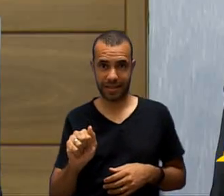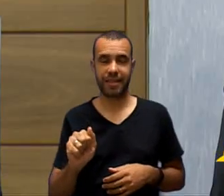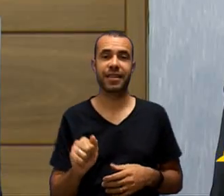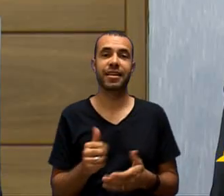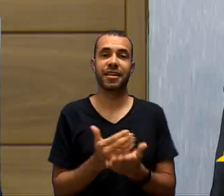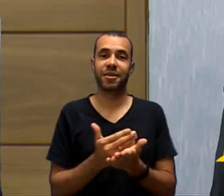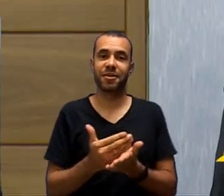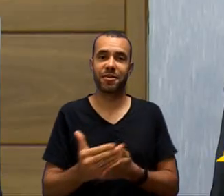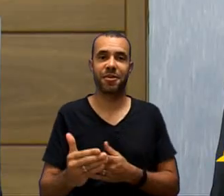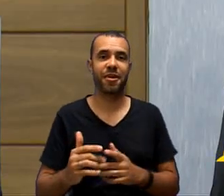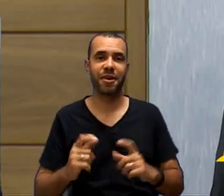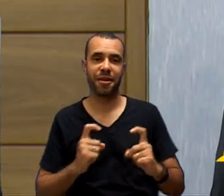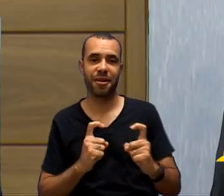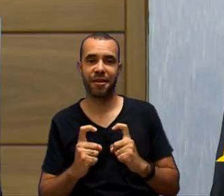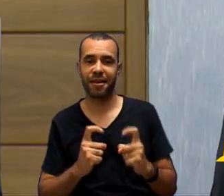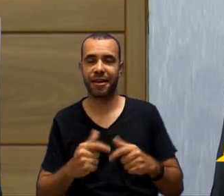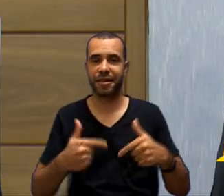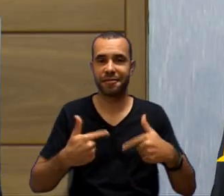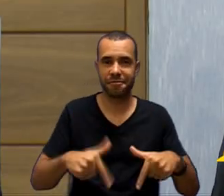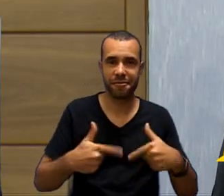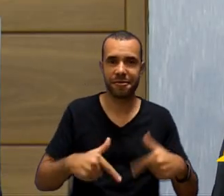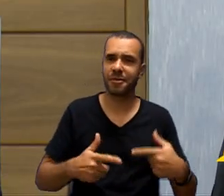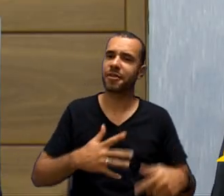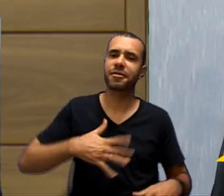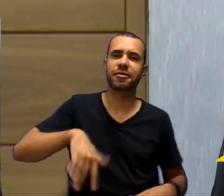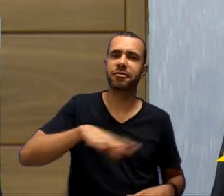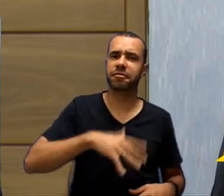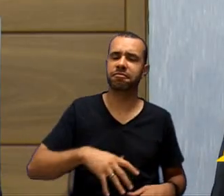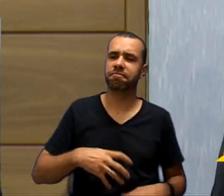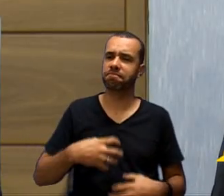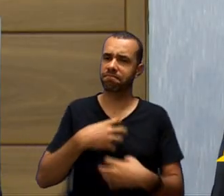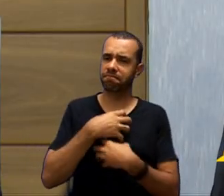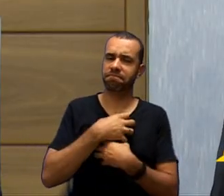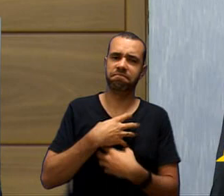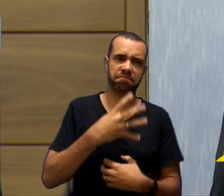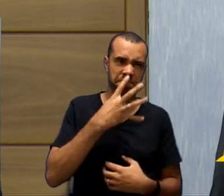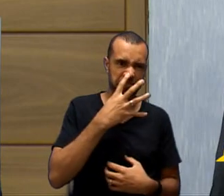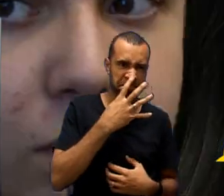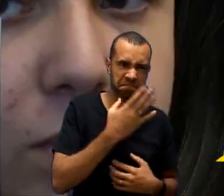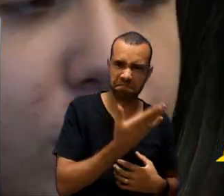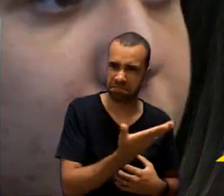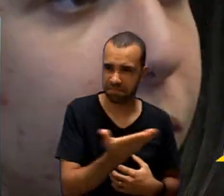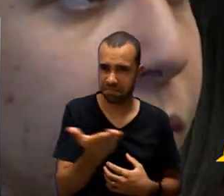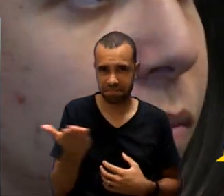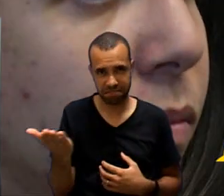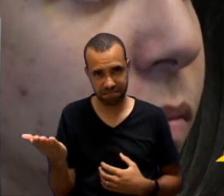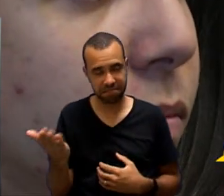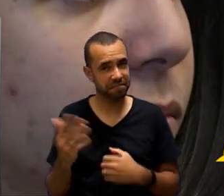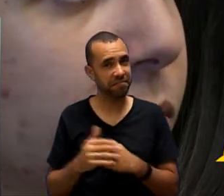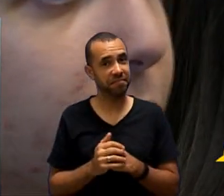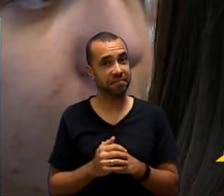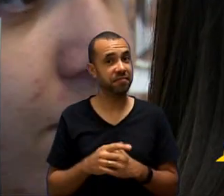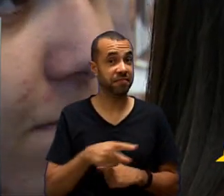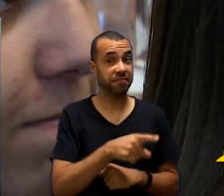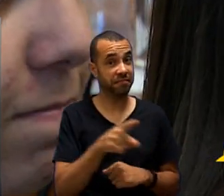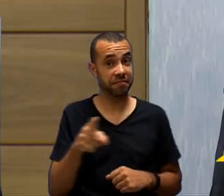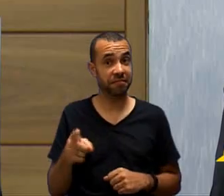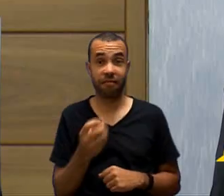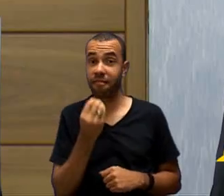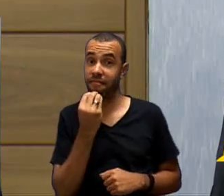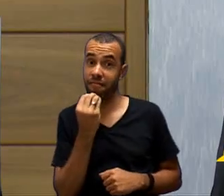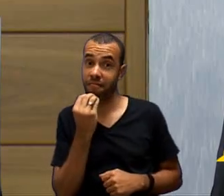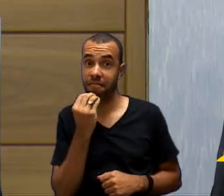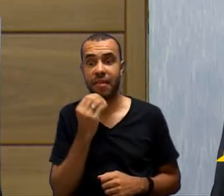e aqui nós demonstramos cada vez mais admiração por todos vocês. tiveram a oportunidade